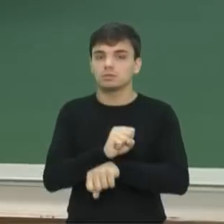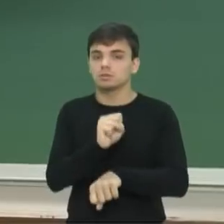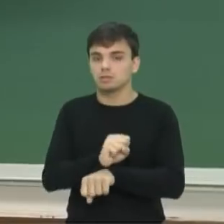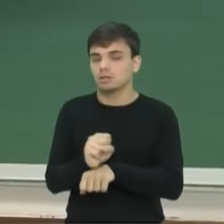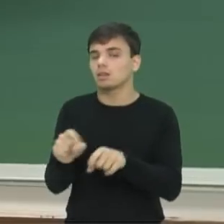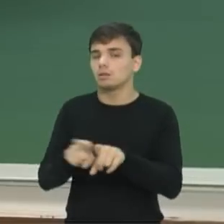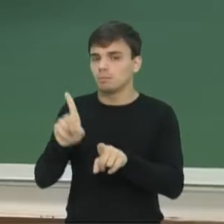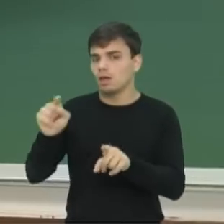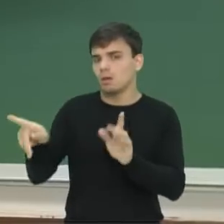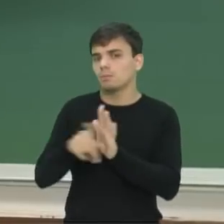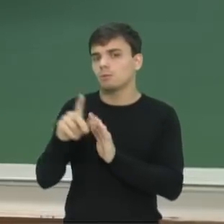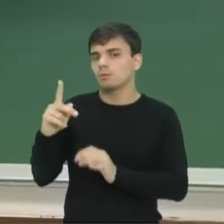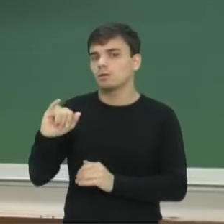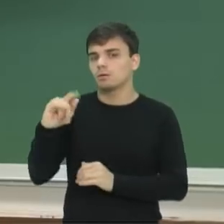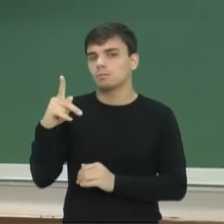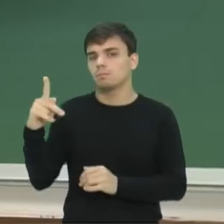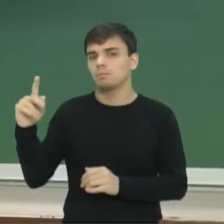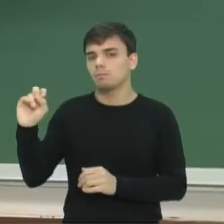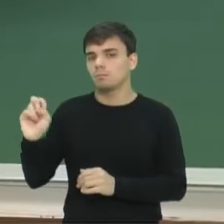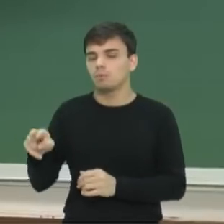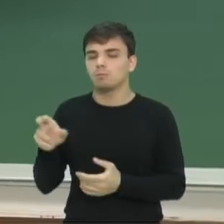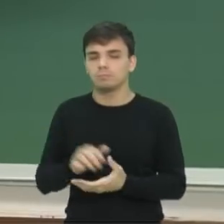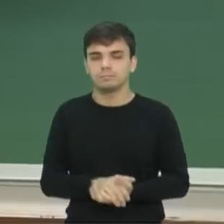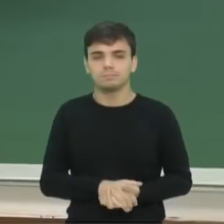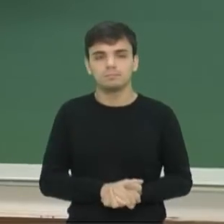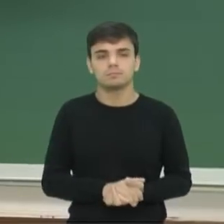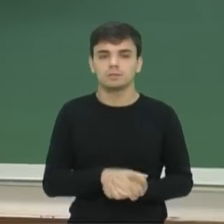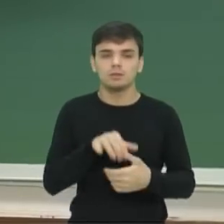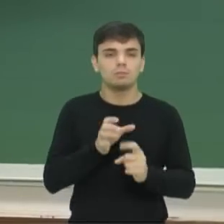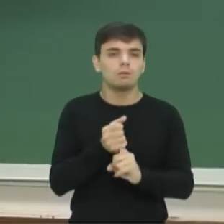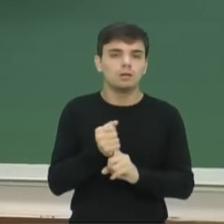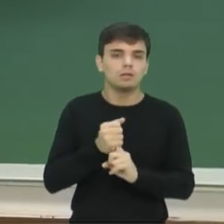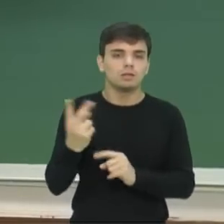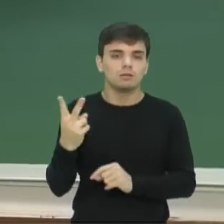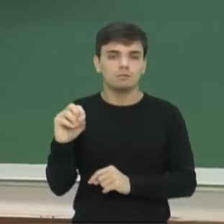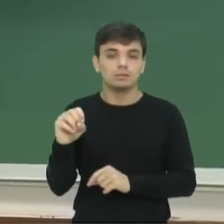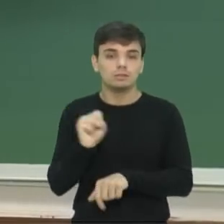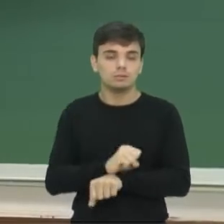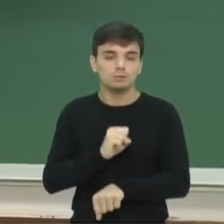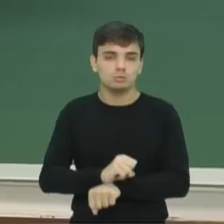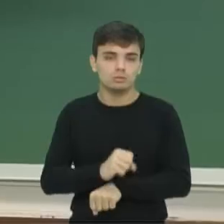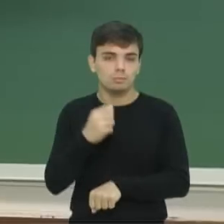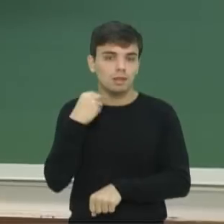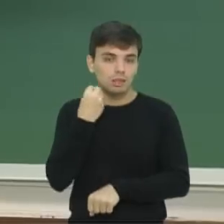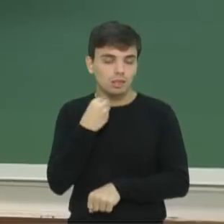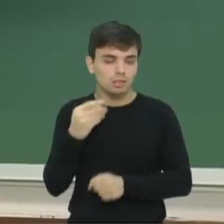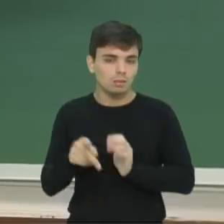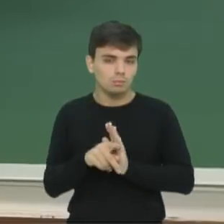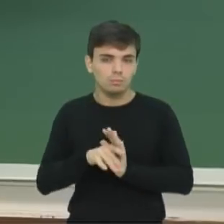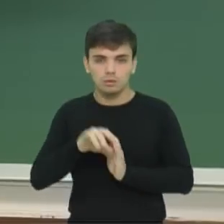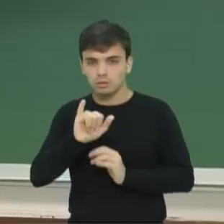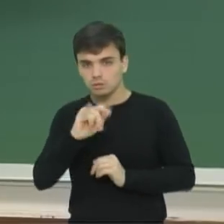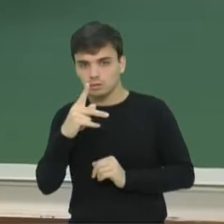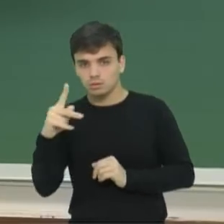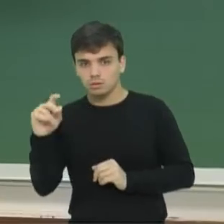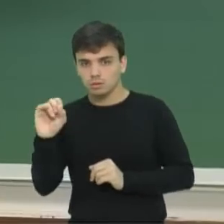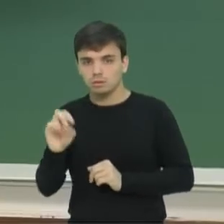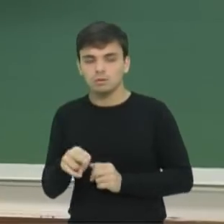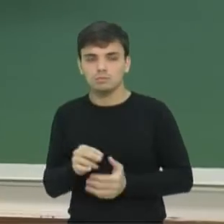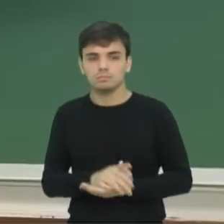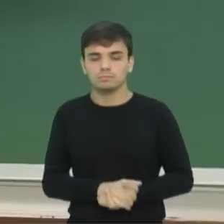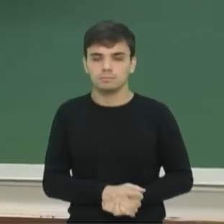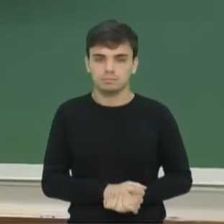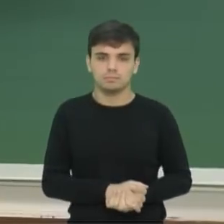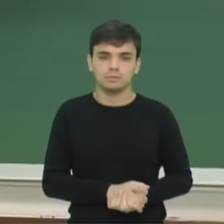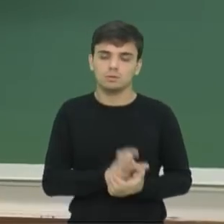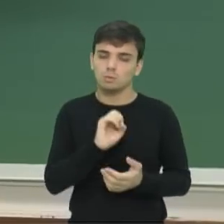Né? Então, às vezes, quando a luta está no chão, tento imobilizar o meu adversário por 20 segundos para tentar um ippon. Ou projetá-lo, se a luta tiver